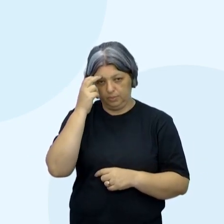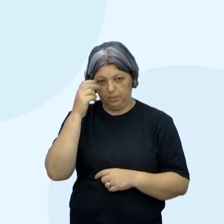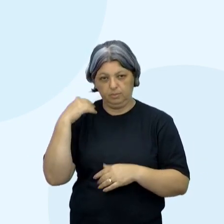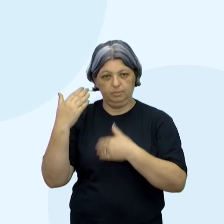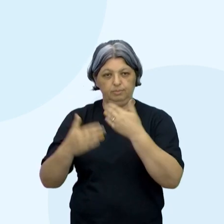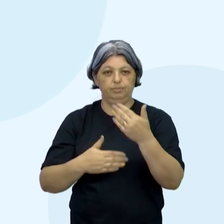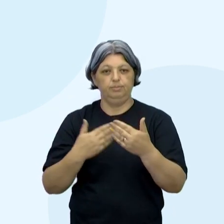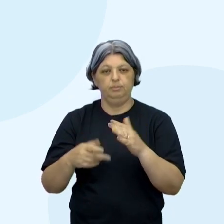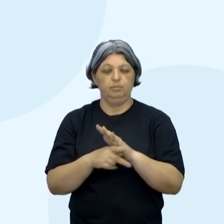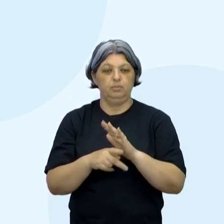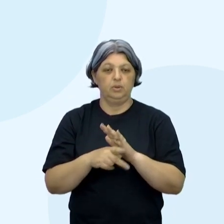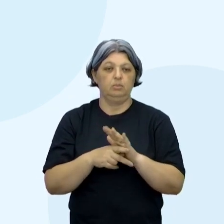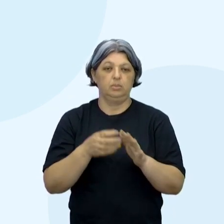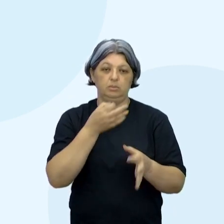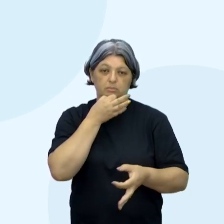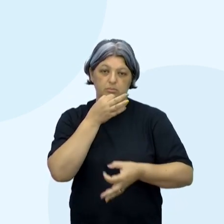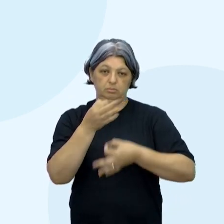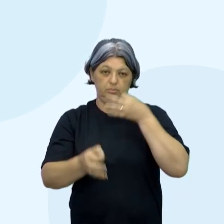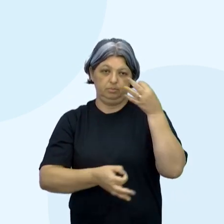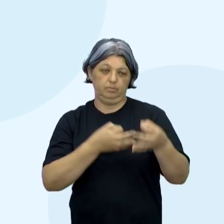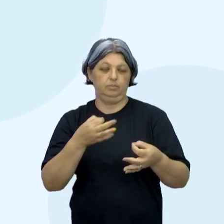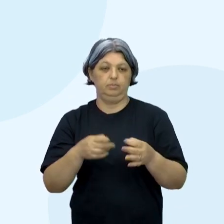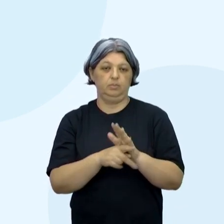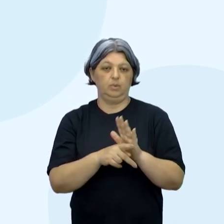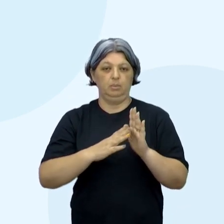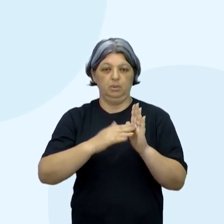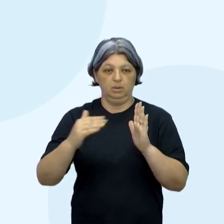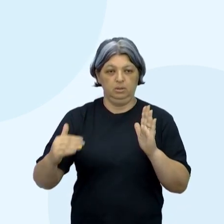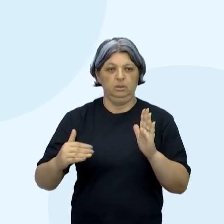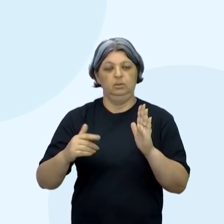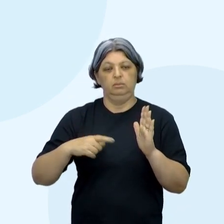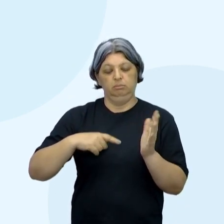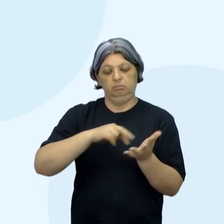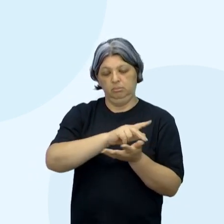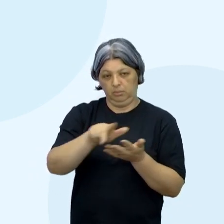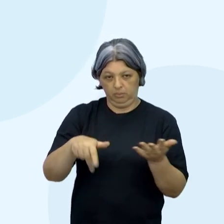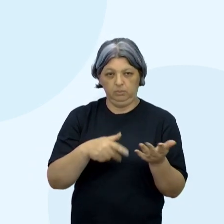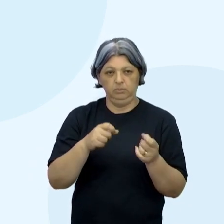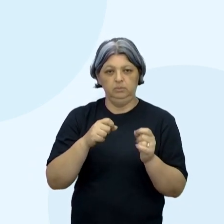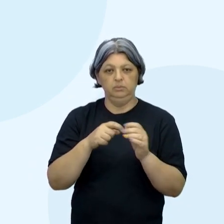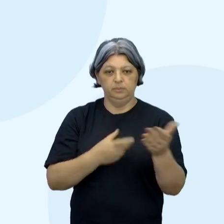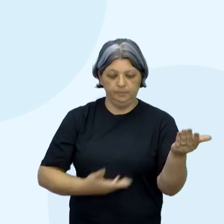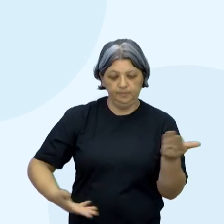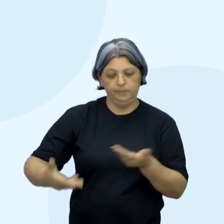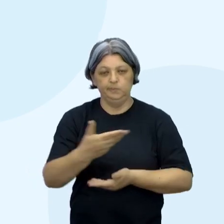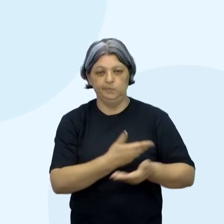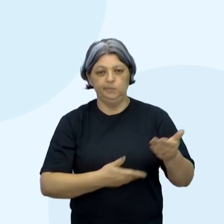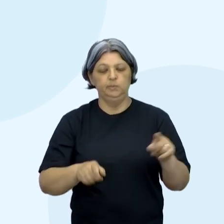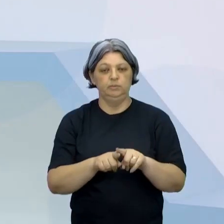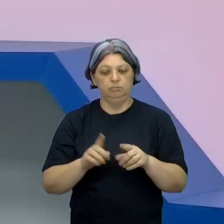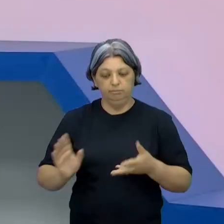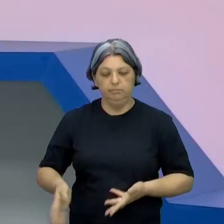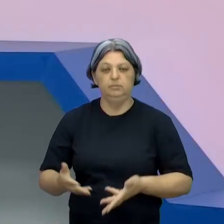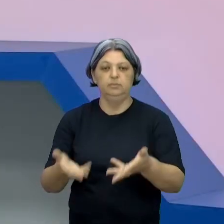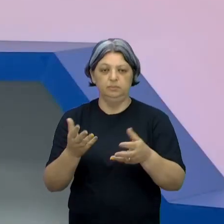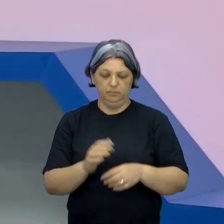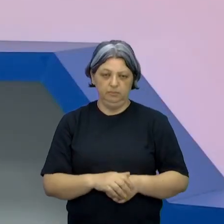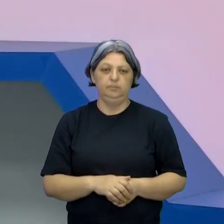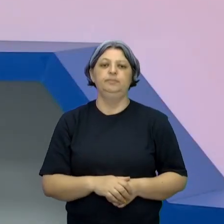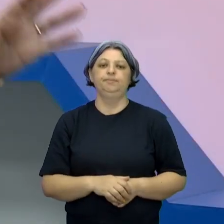desenvolvam uma postura crítica frente às estéticas que costumam consumir, compartilhar e promover. Muito bem.